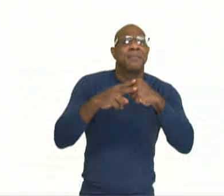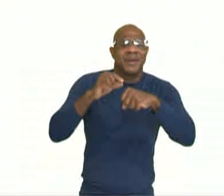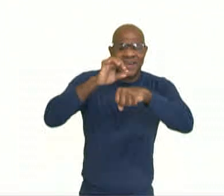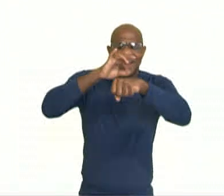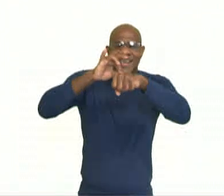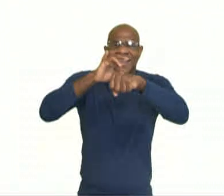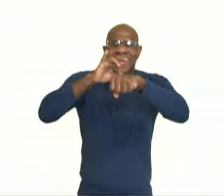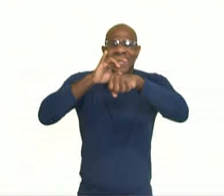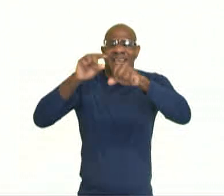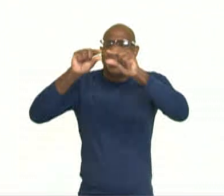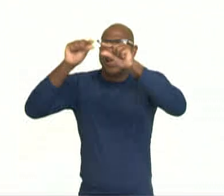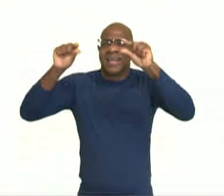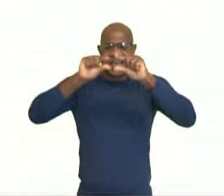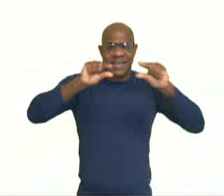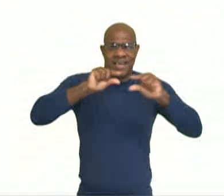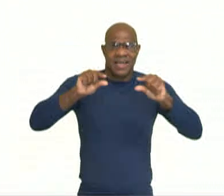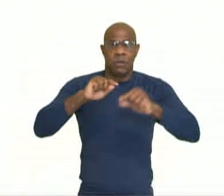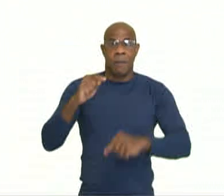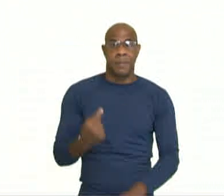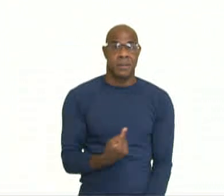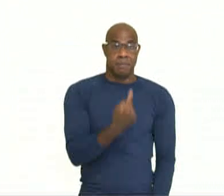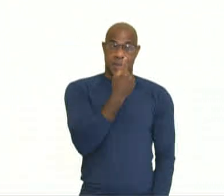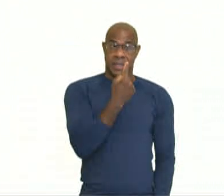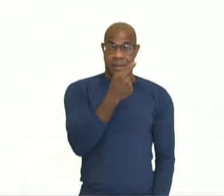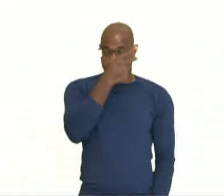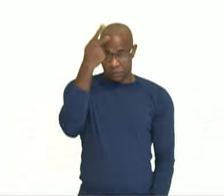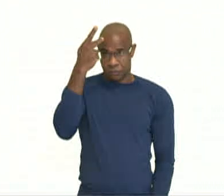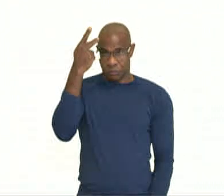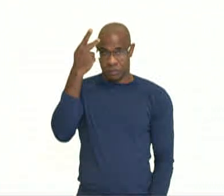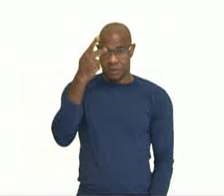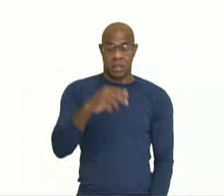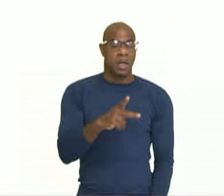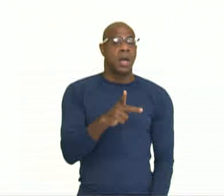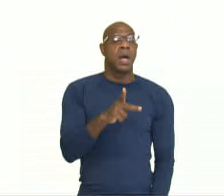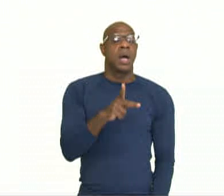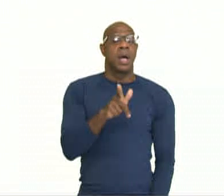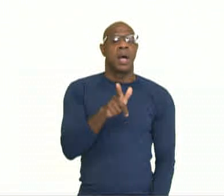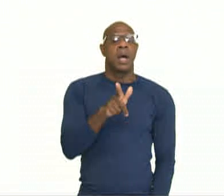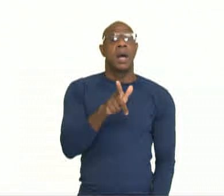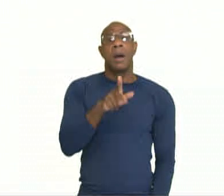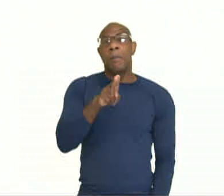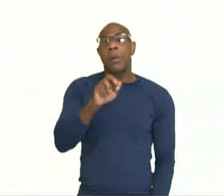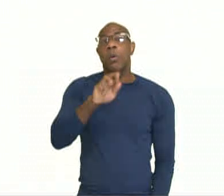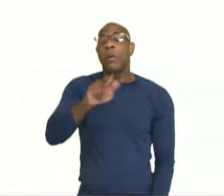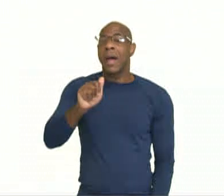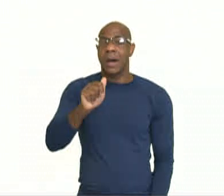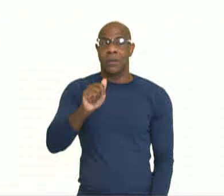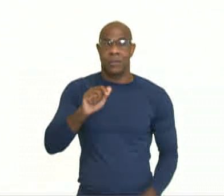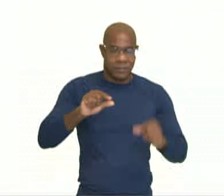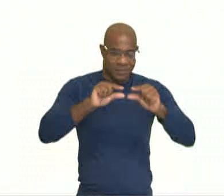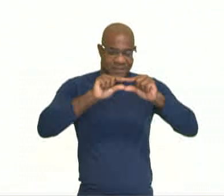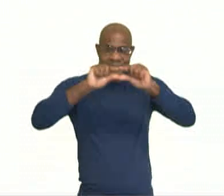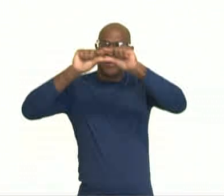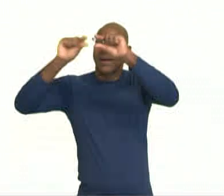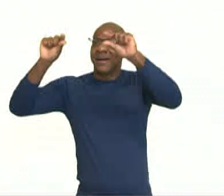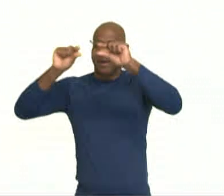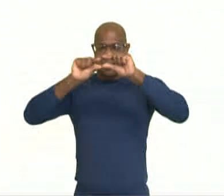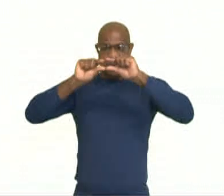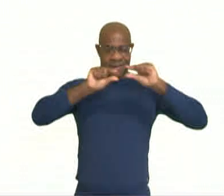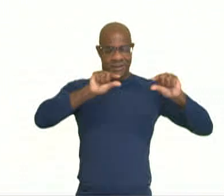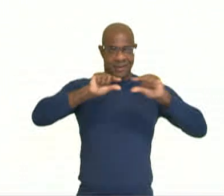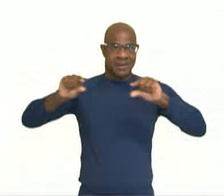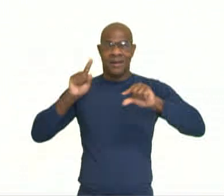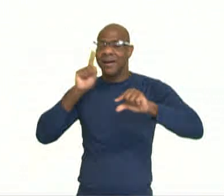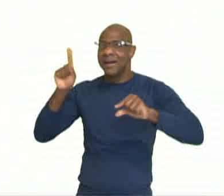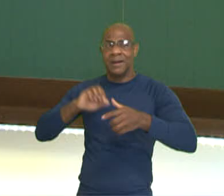com a primeira pessoa do plural? Explique. Uma dúvida que alguns podem ter, né? O que é a expressão certo